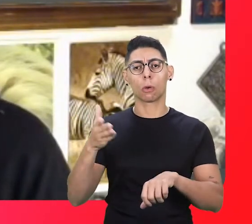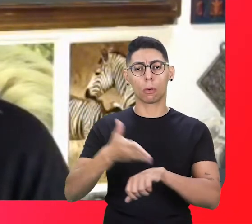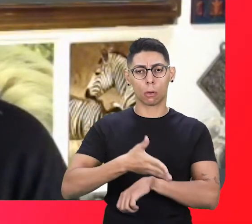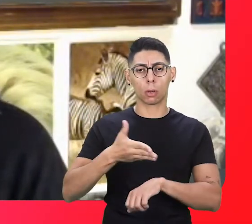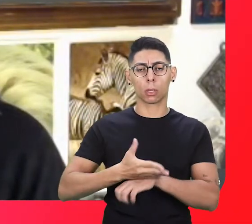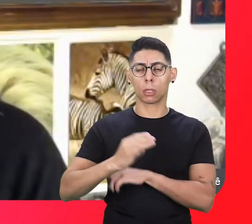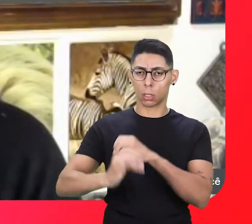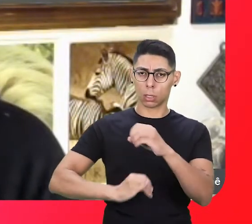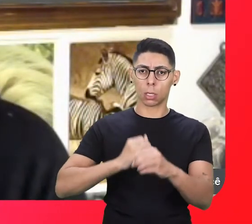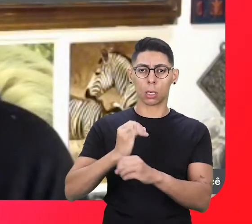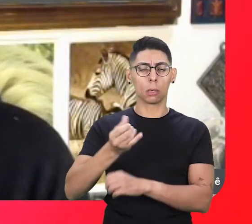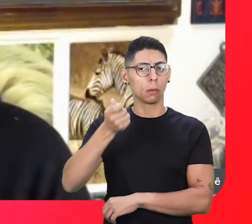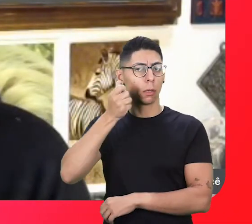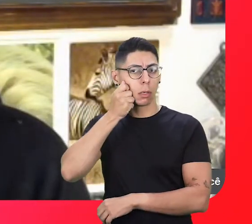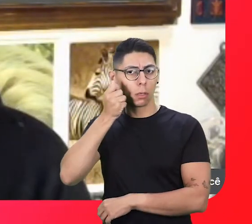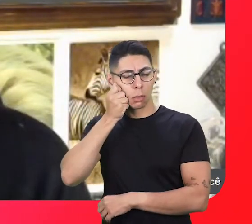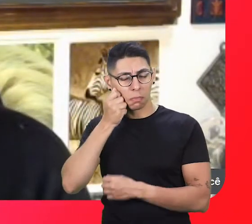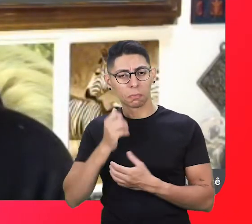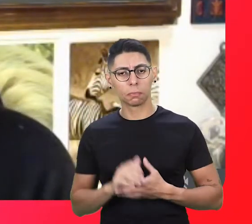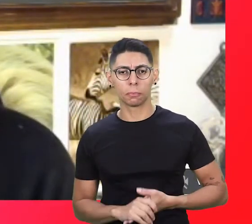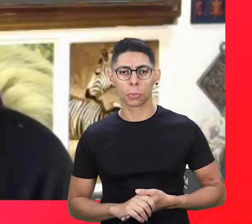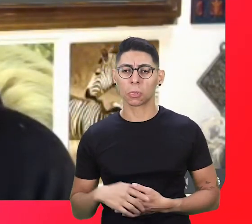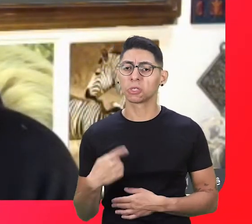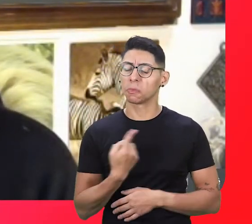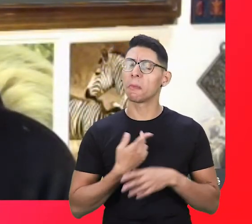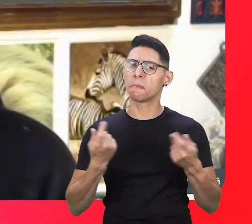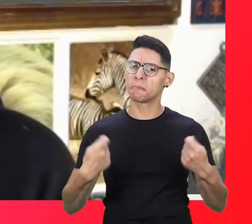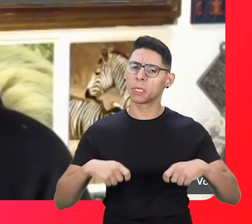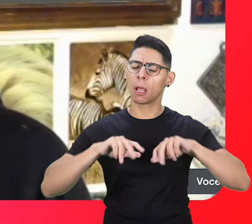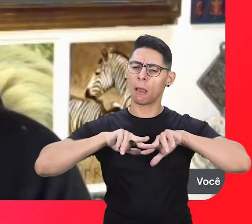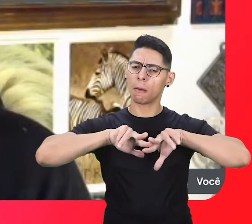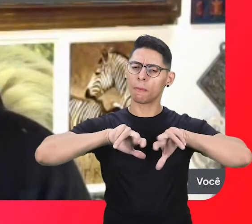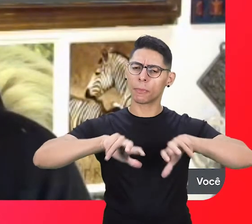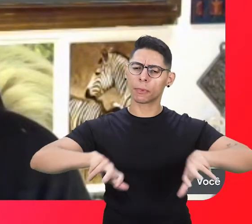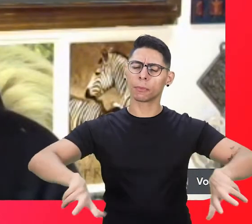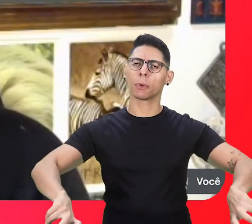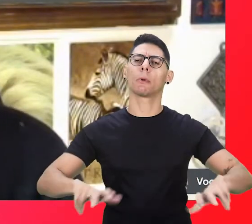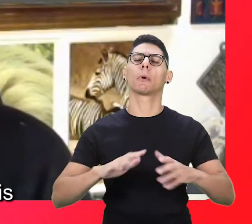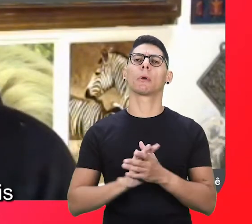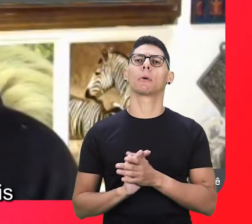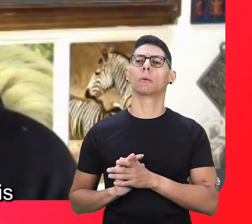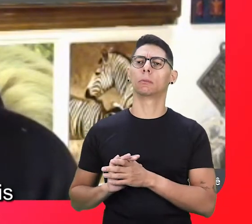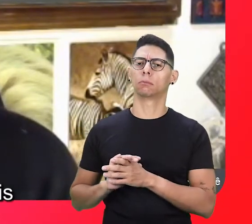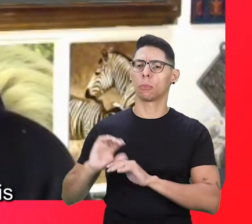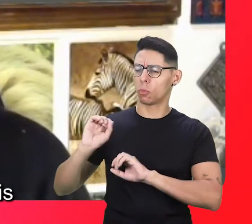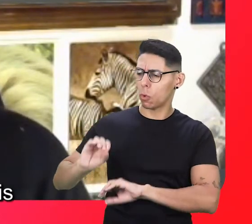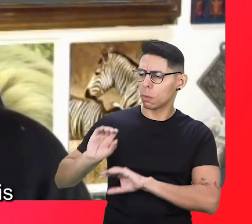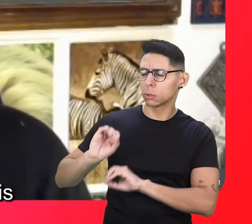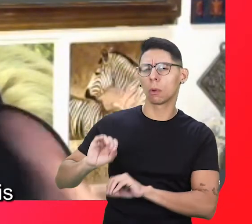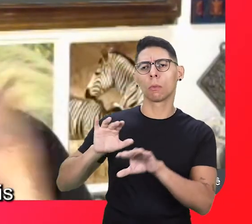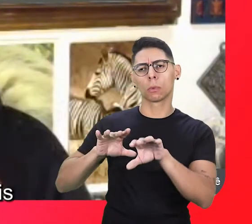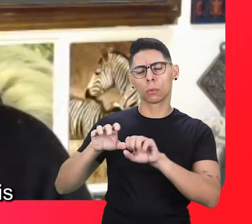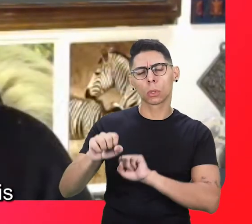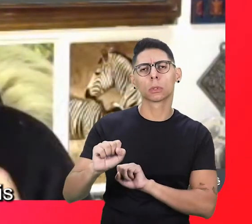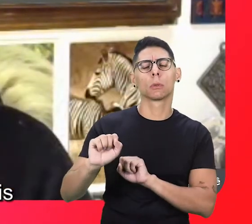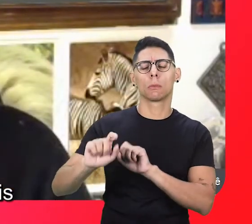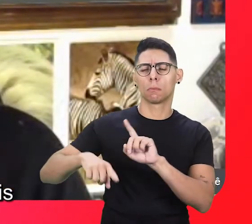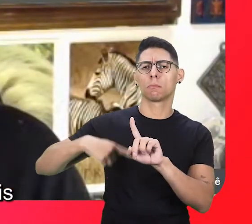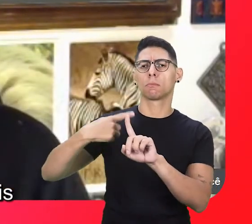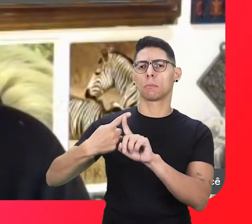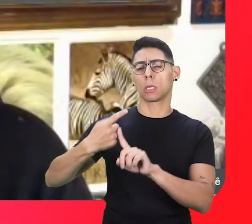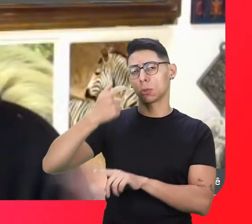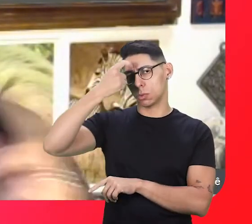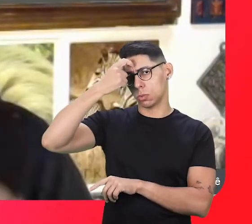seus celulares. Então, a gente tem que explorar formação, educação, conscientização também, cada